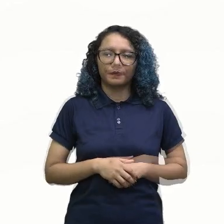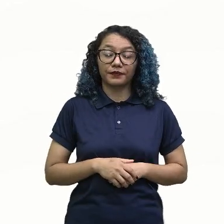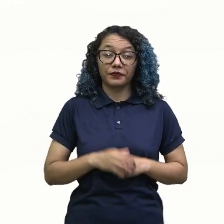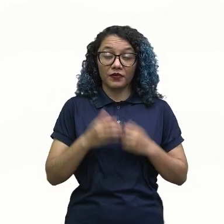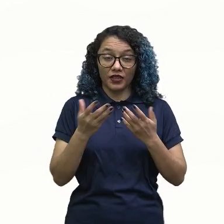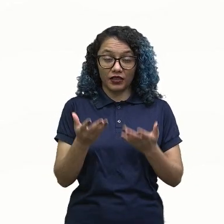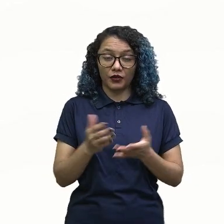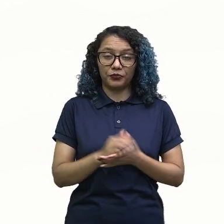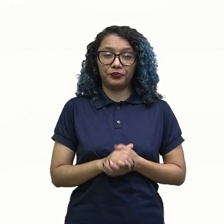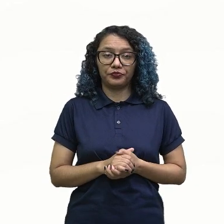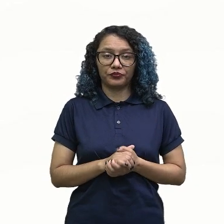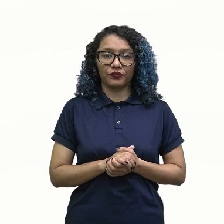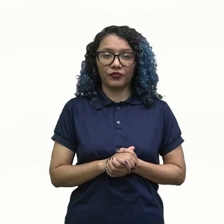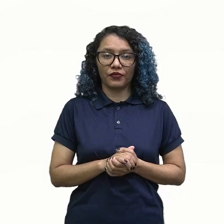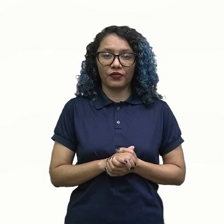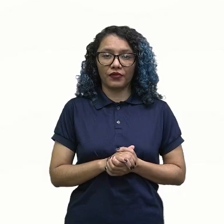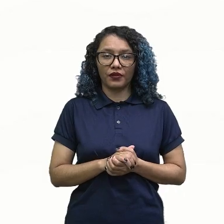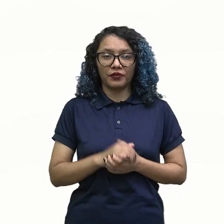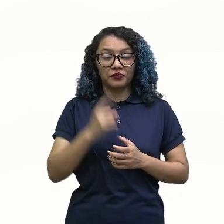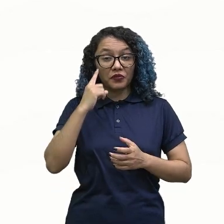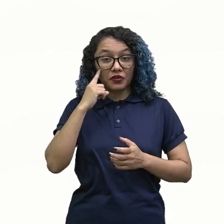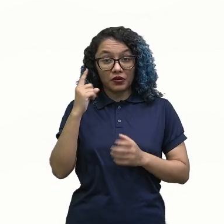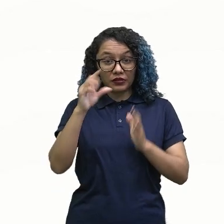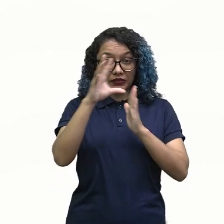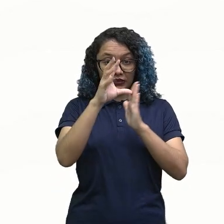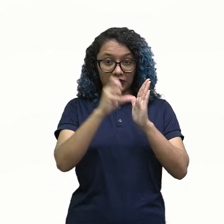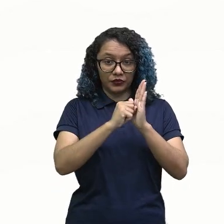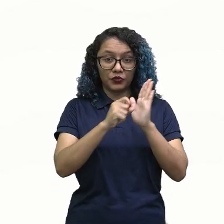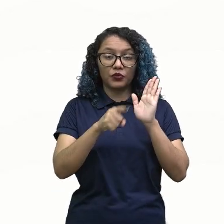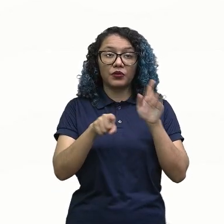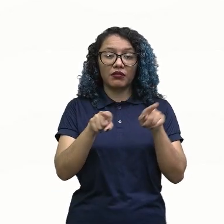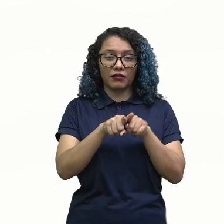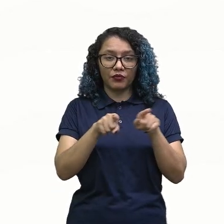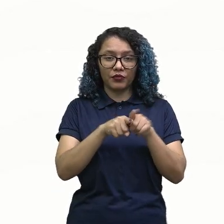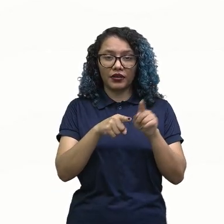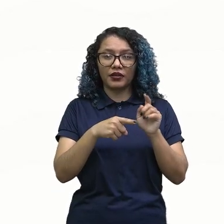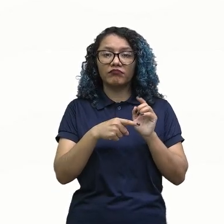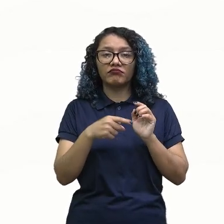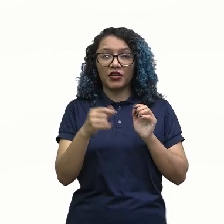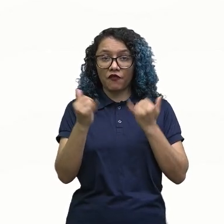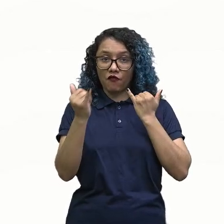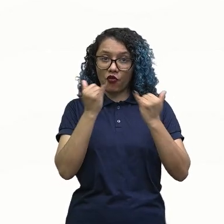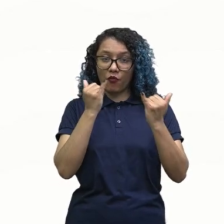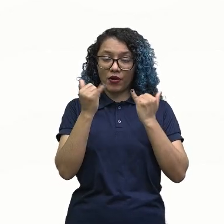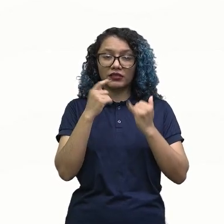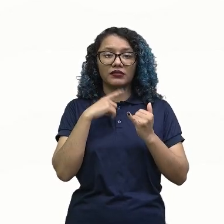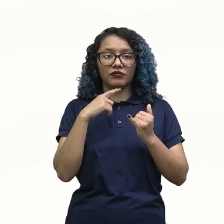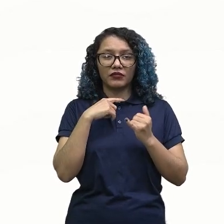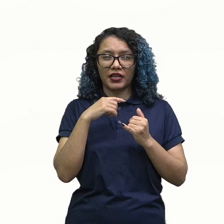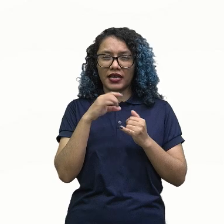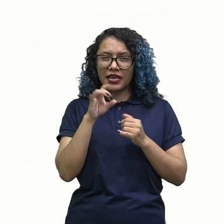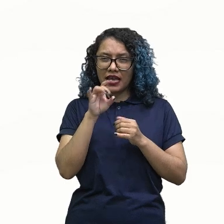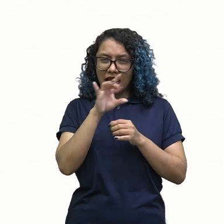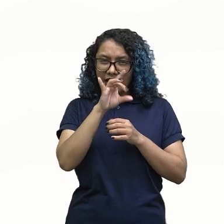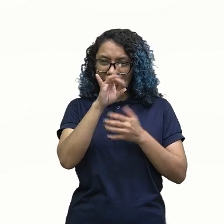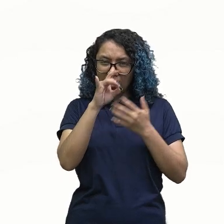essas placas, elas também vão trazer essas informações, tá? Cada código desse traz